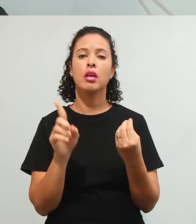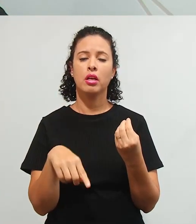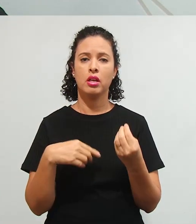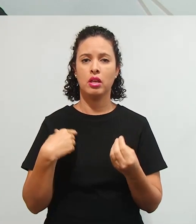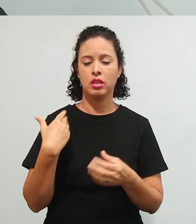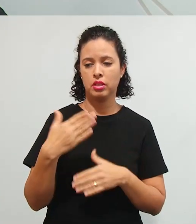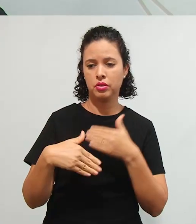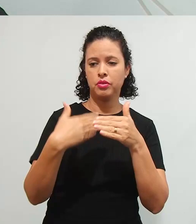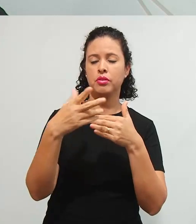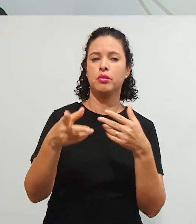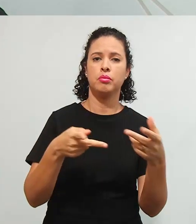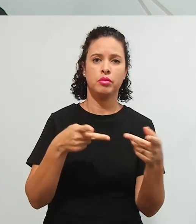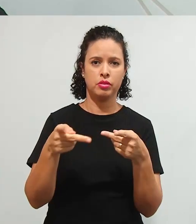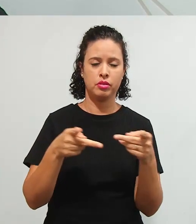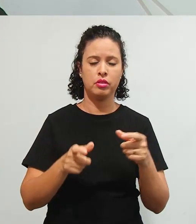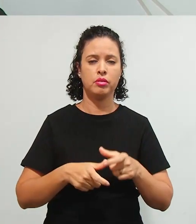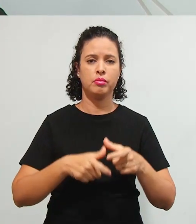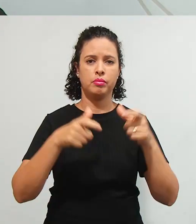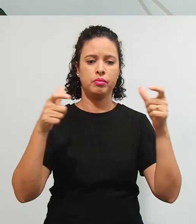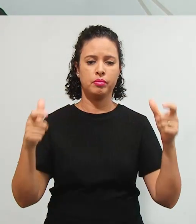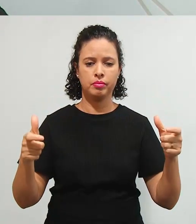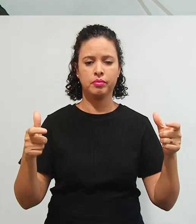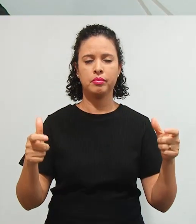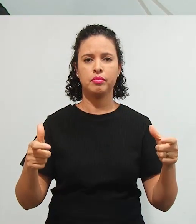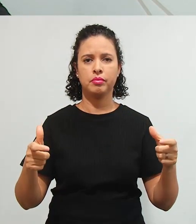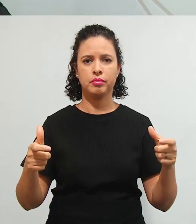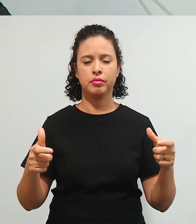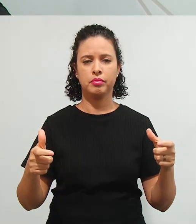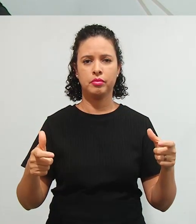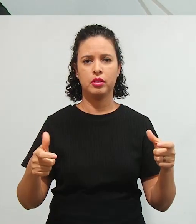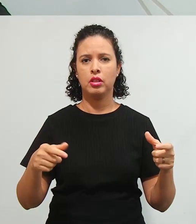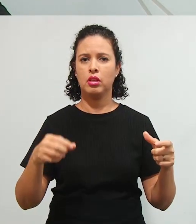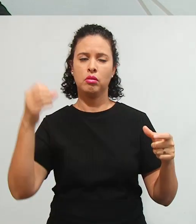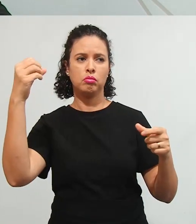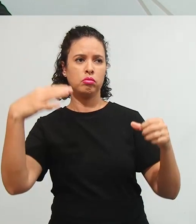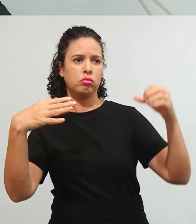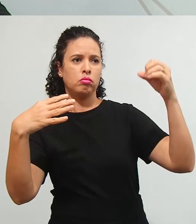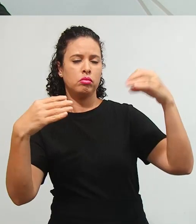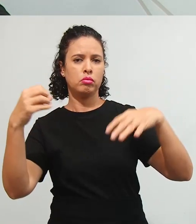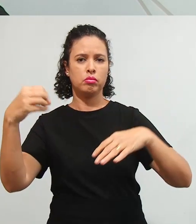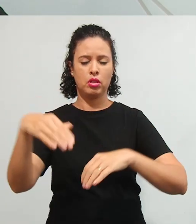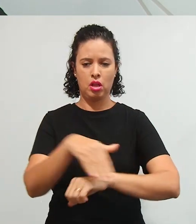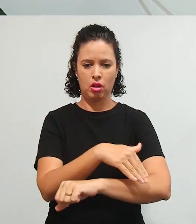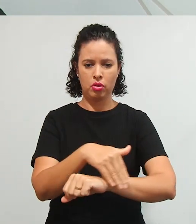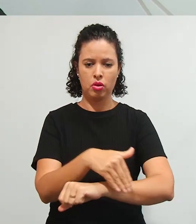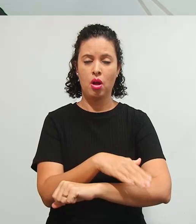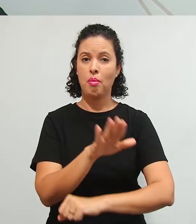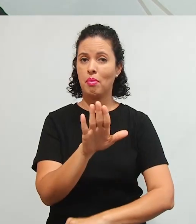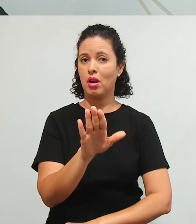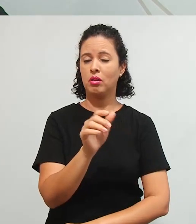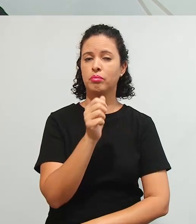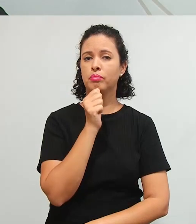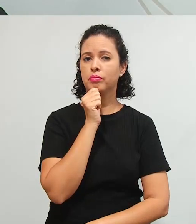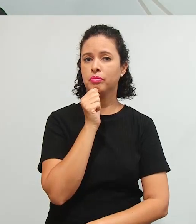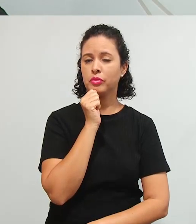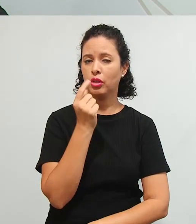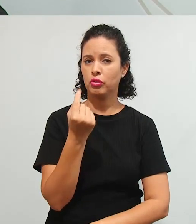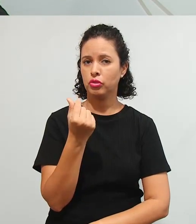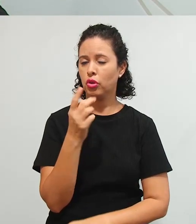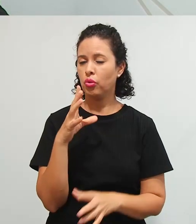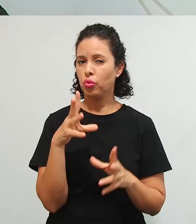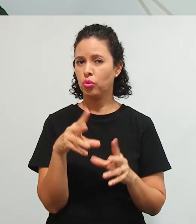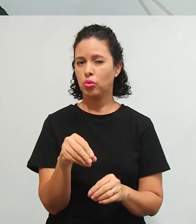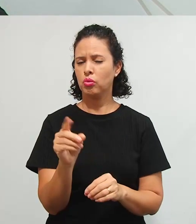para desenvolver o projeto de ampliação de iluminação pública. Mas ele não tem o recurso